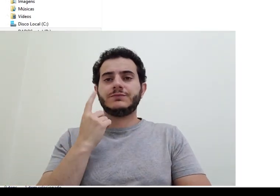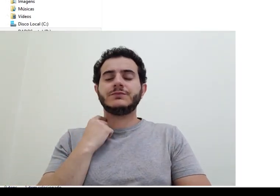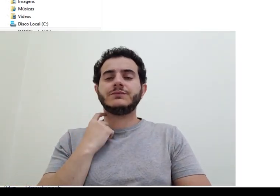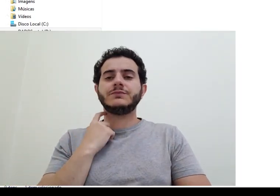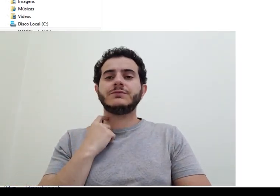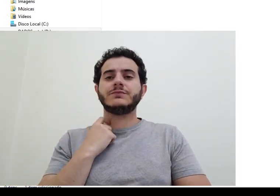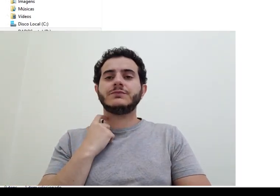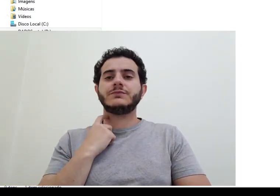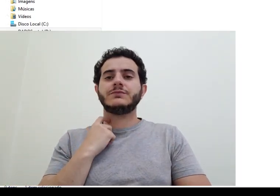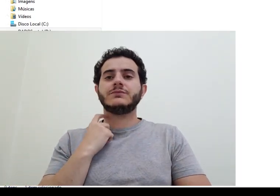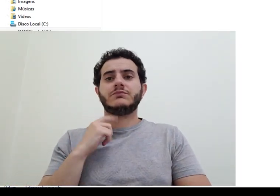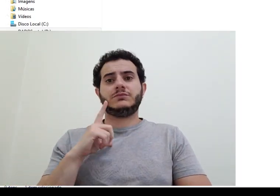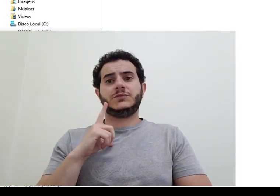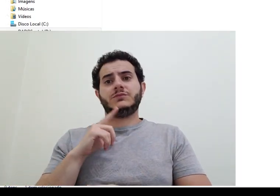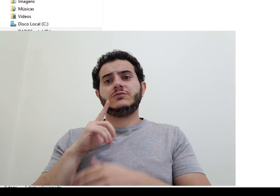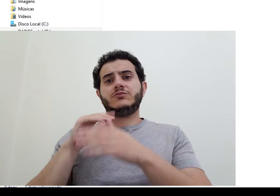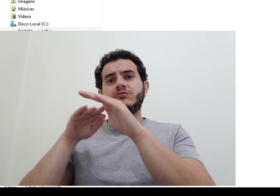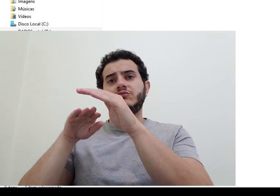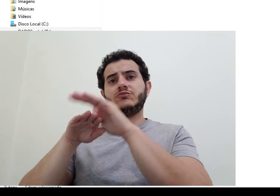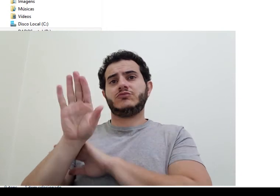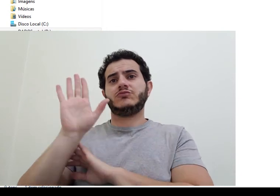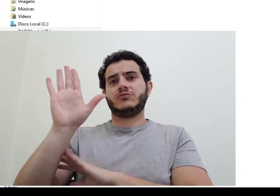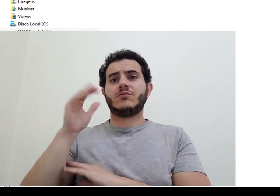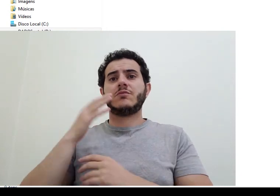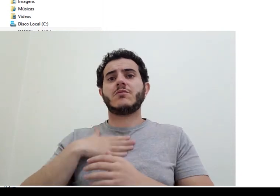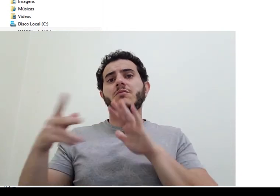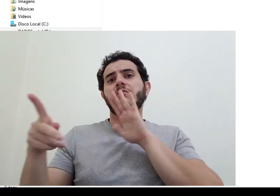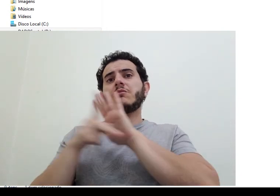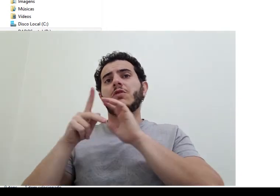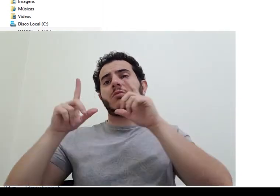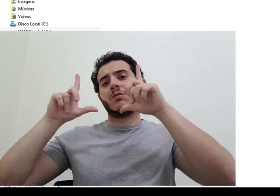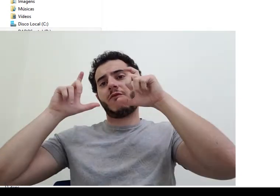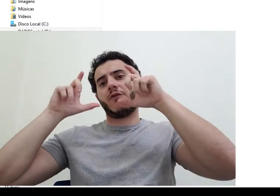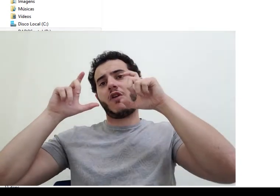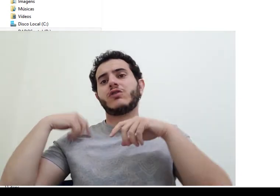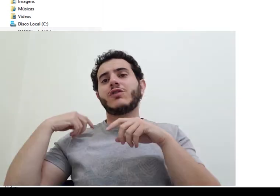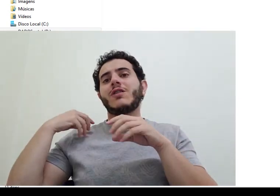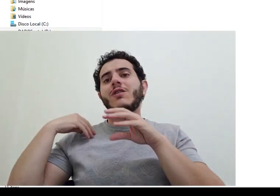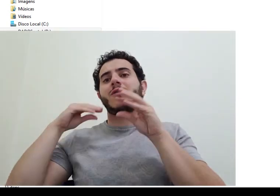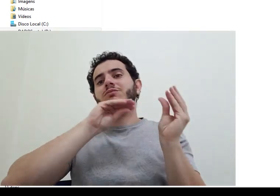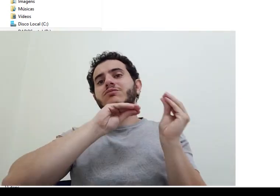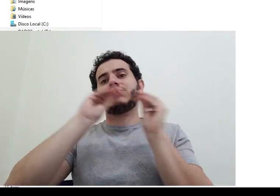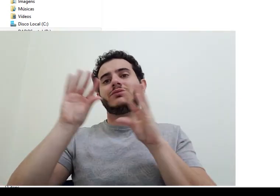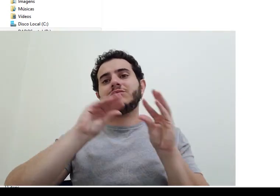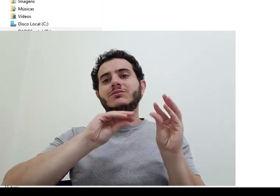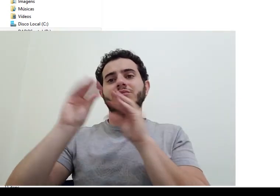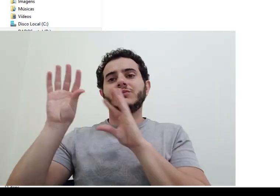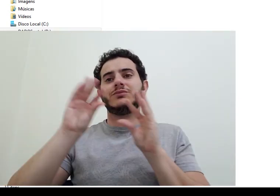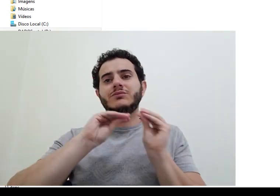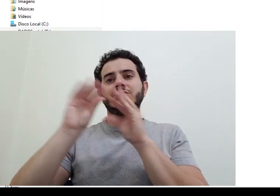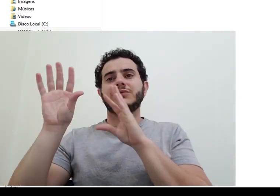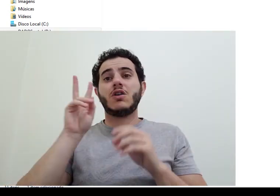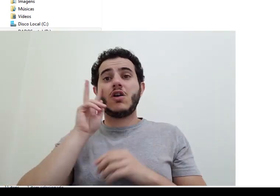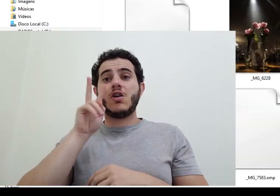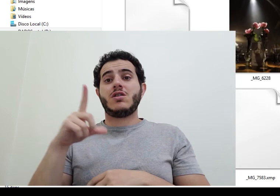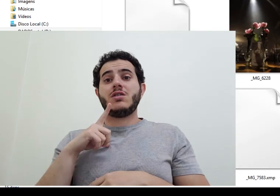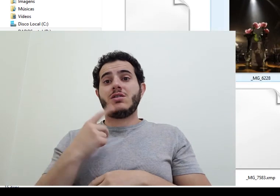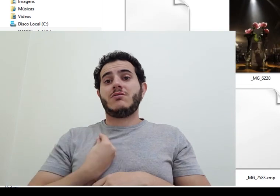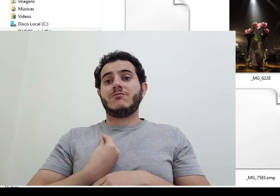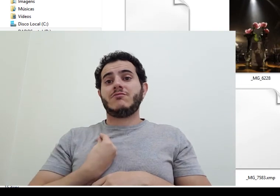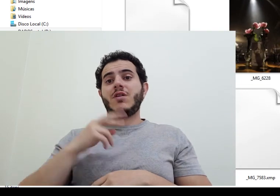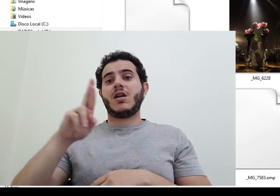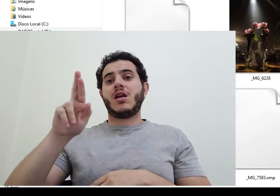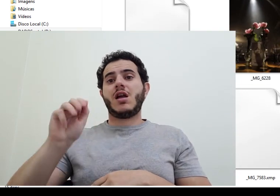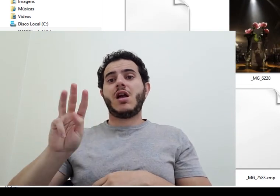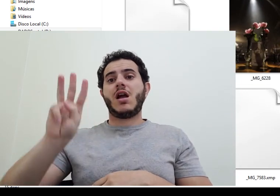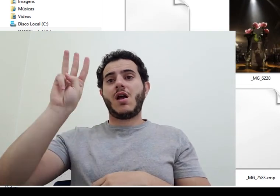arquivo original aqui, ó. Deixa eu entrar aqui, arquivo original. Tá aqui meu arquivo original, ó. Essas são as